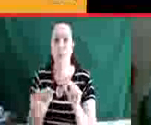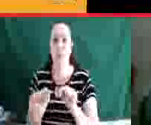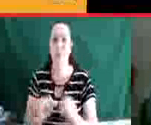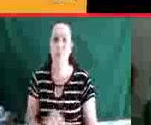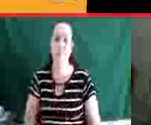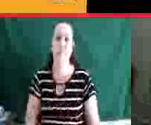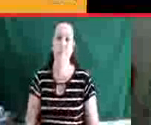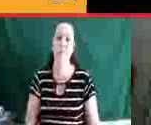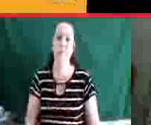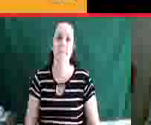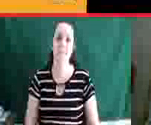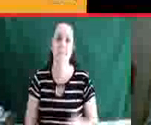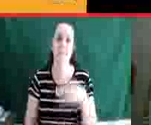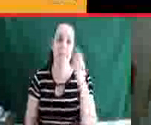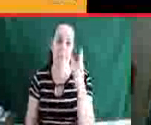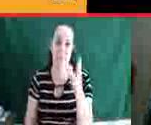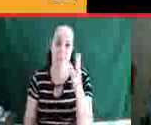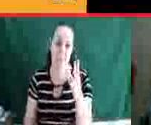.libras.br,